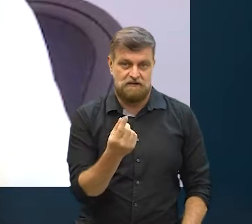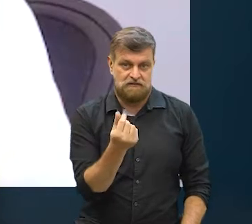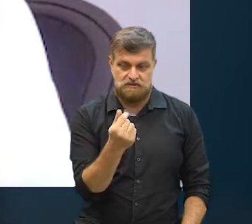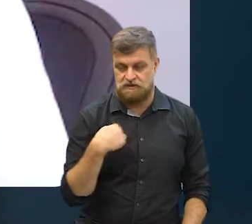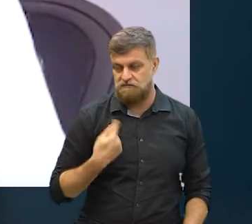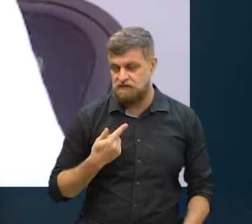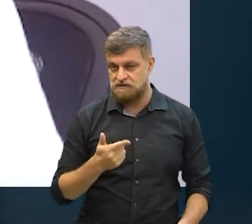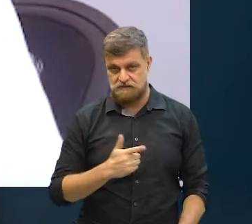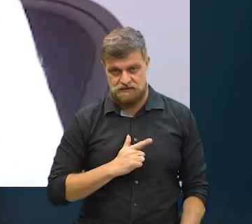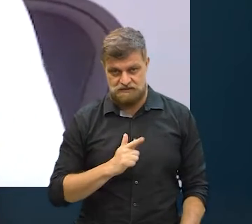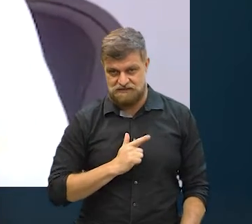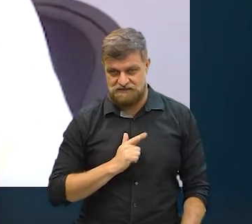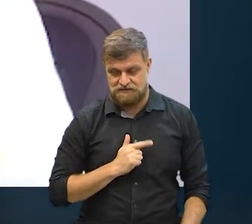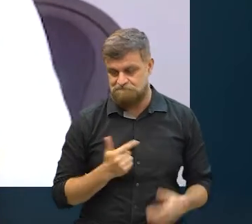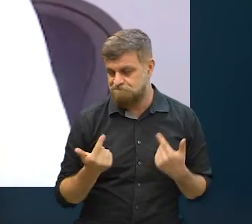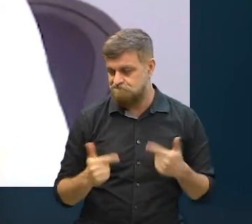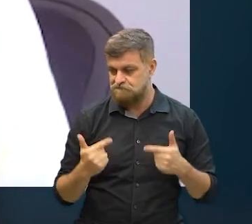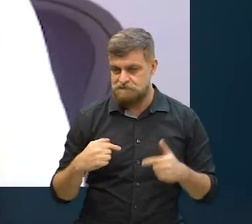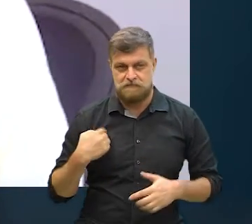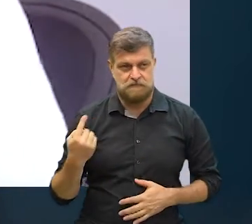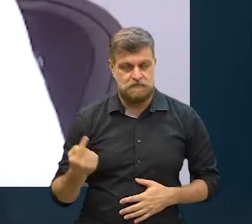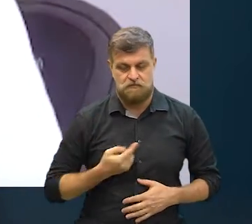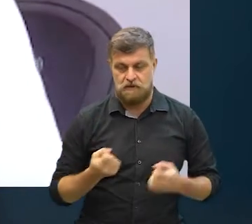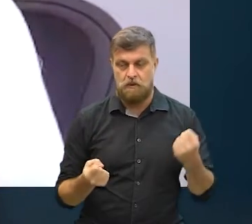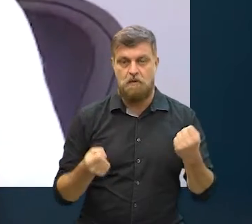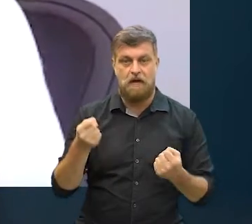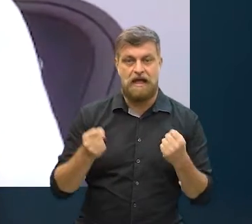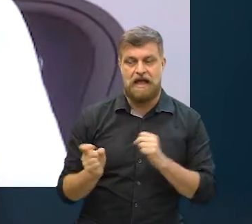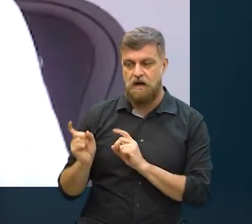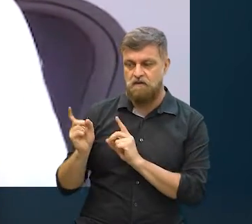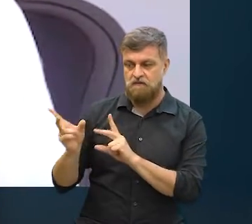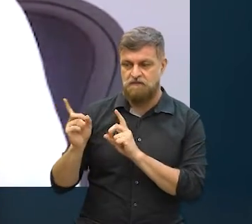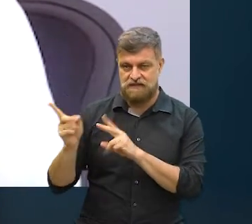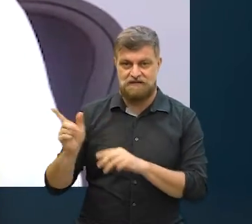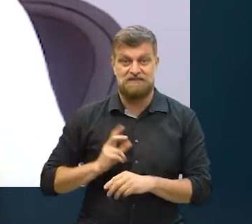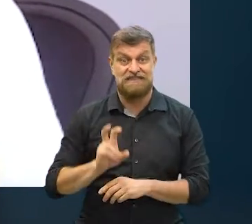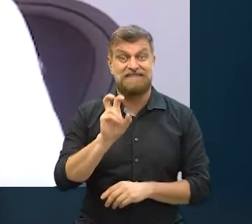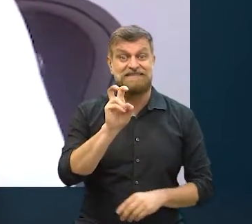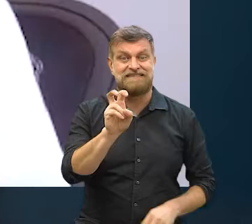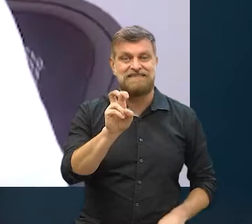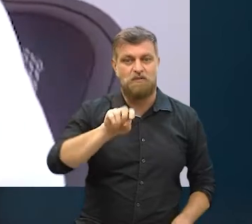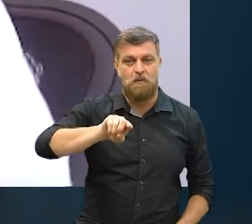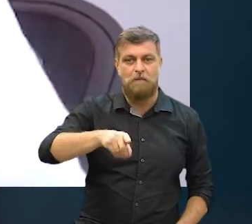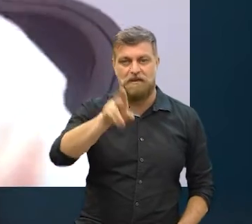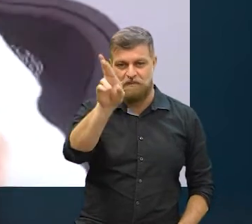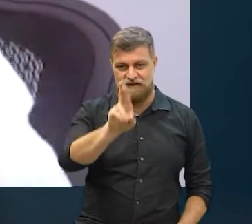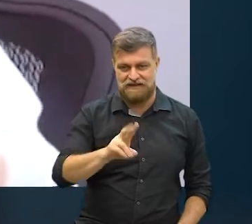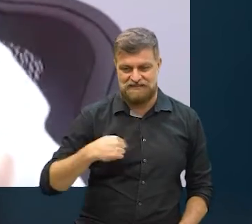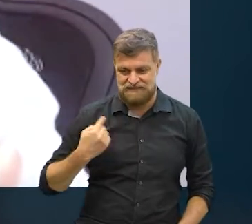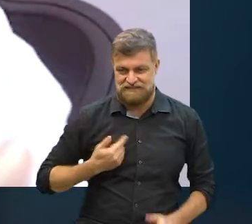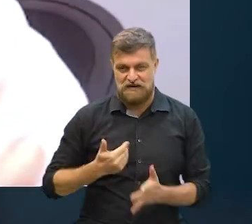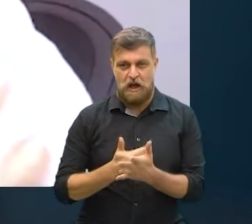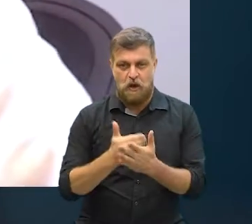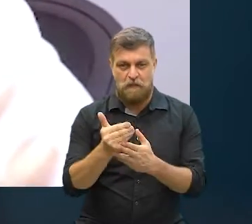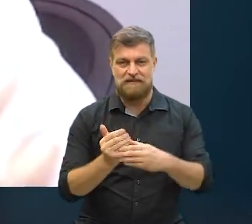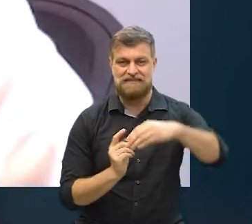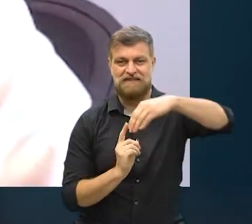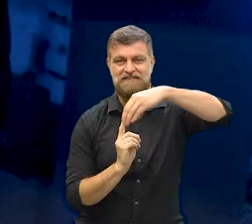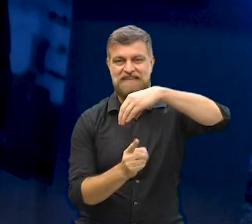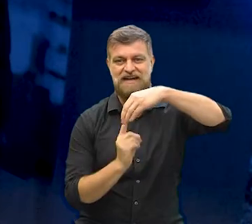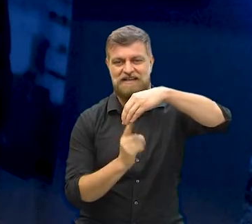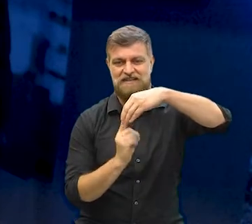era o único dinheiro que nós tínhamos. Na verdade, não tínhamos, né? A gente vendeu o nosso carro e sobrou esses R$ 5.000 para a gente começar a nossa